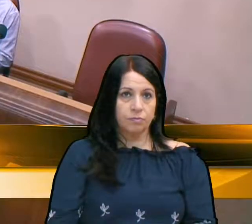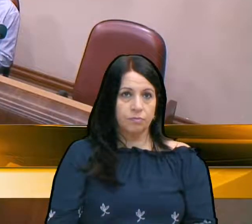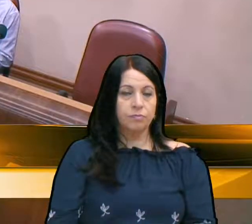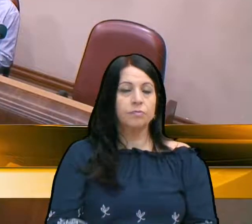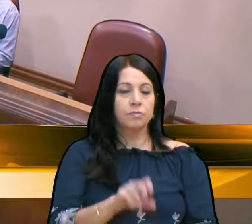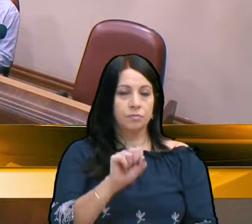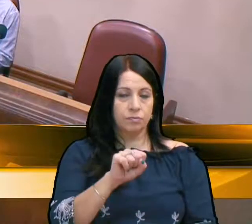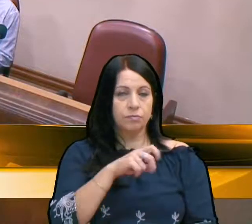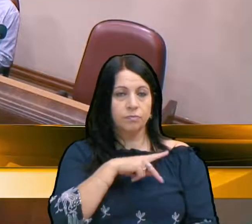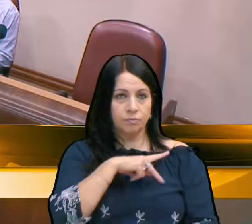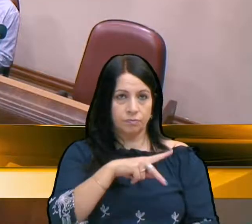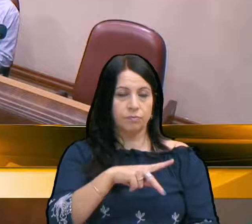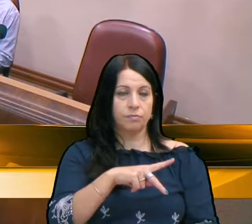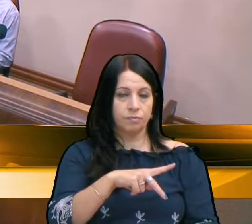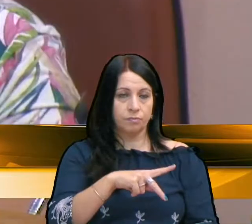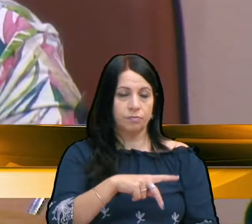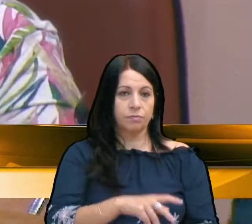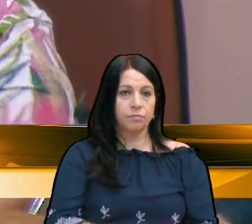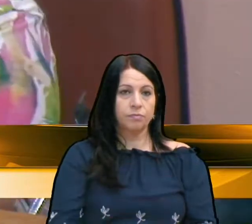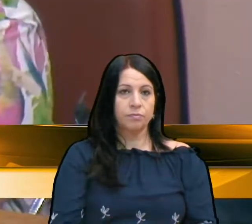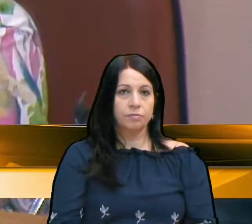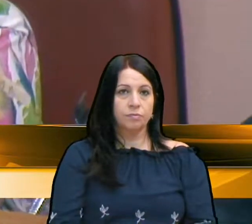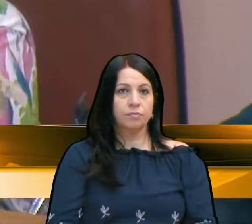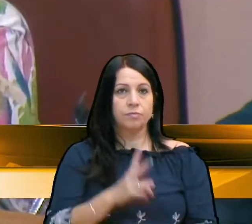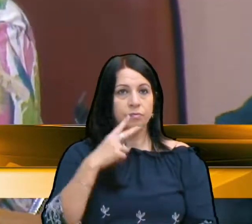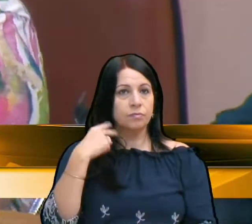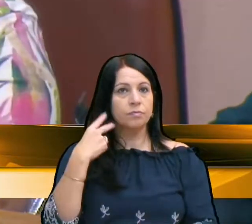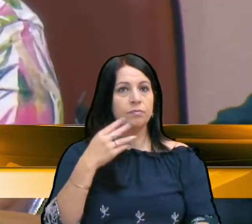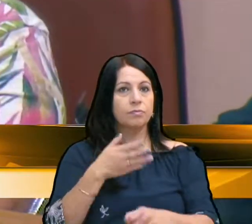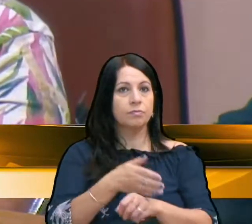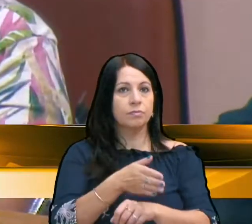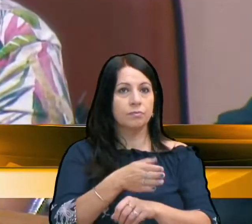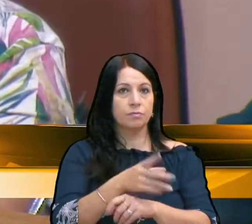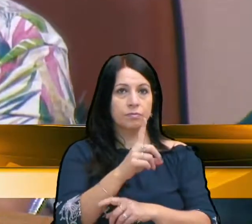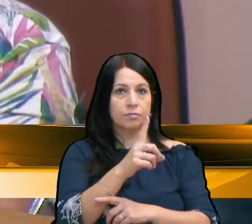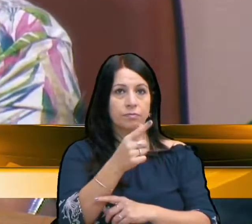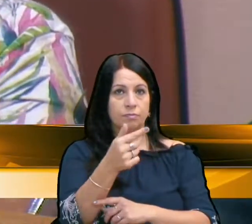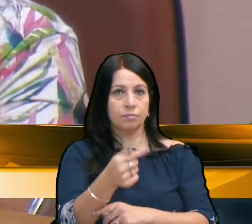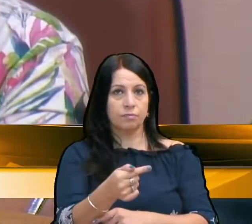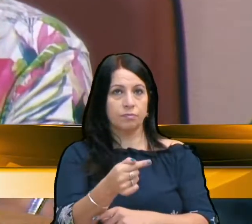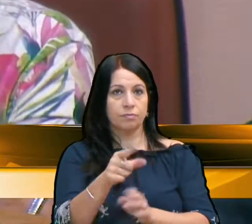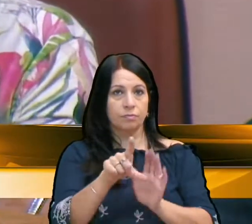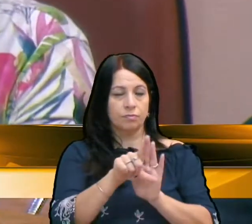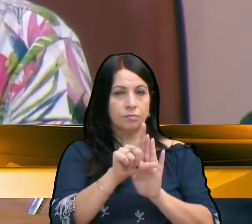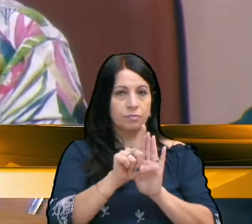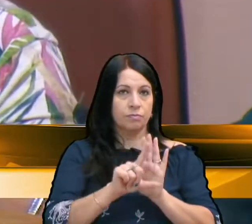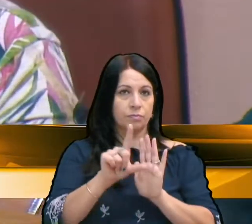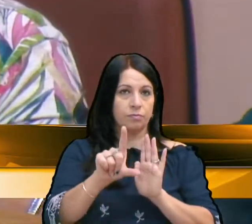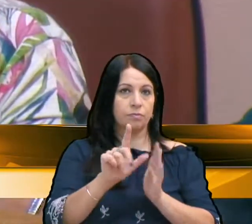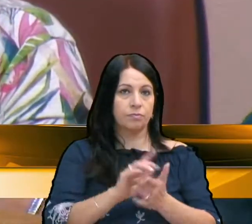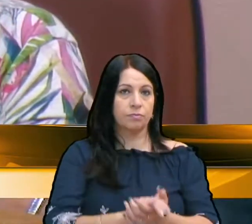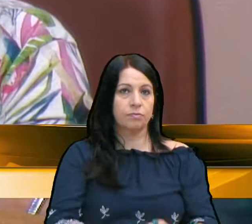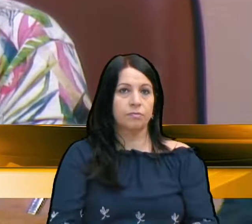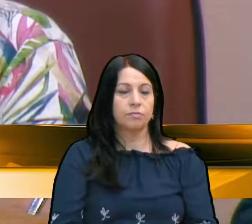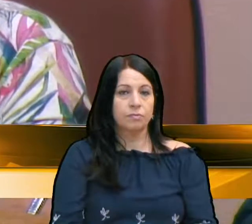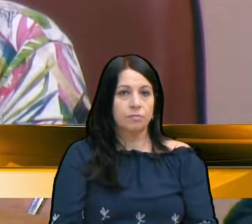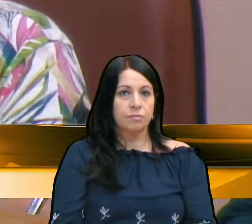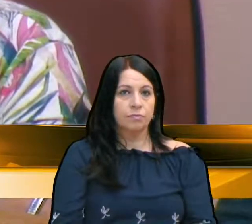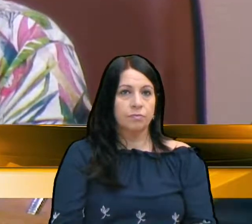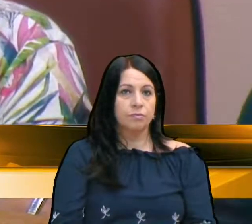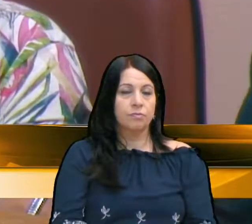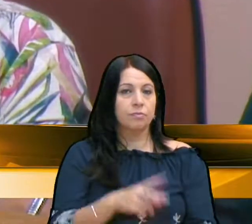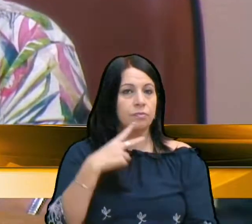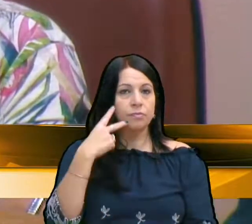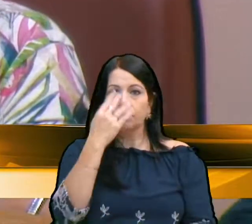Pois não, senhor presidente. Os vereadores que compõem a 17ª legislatura.